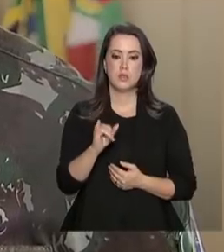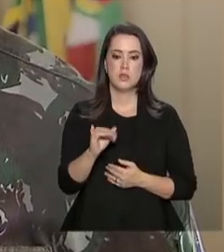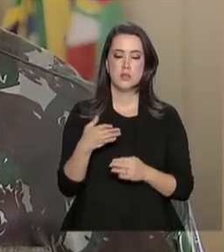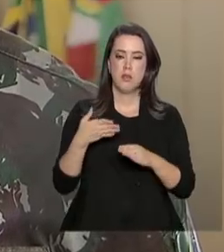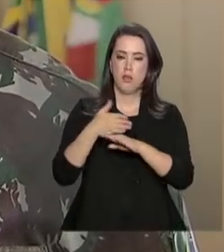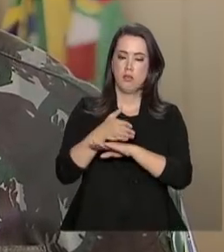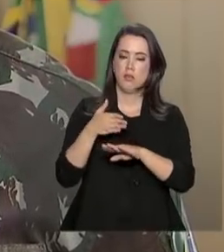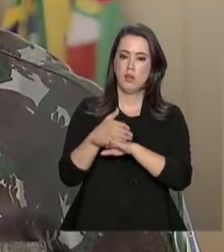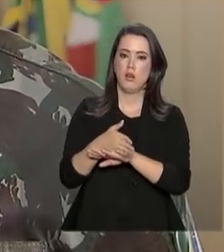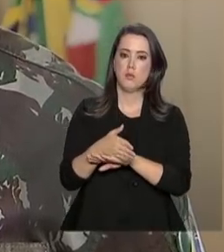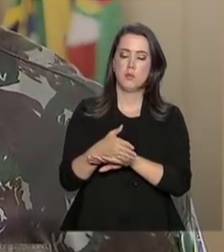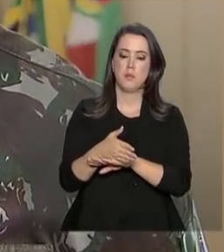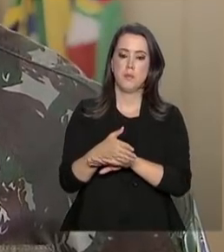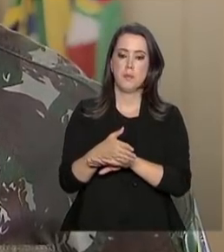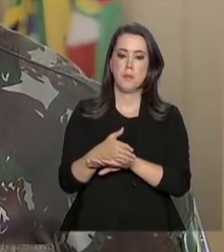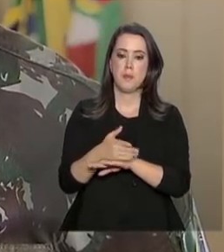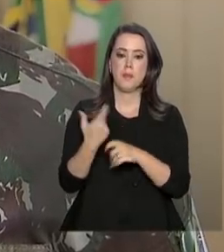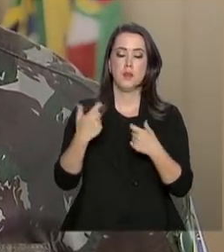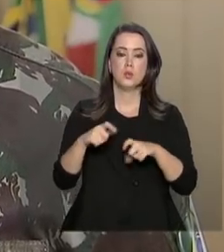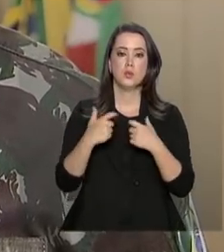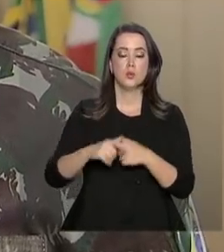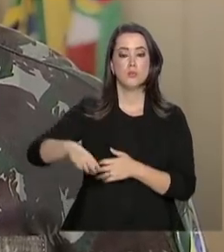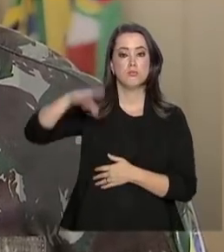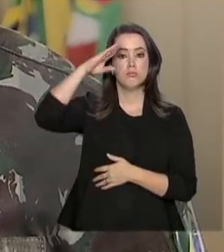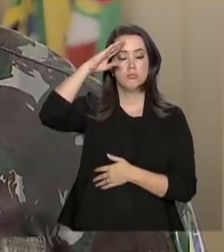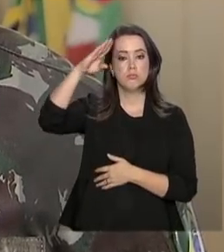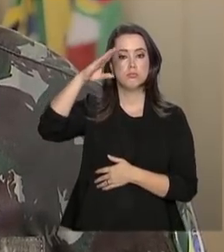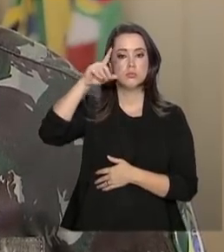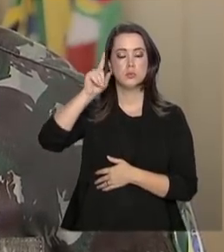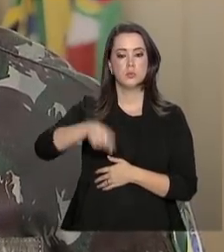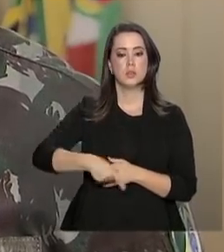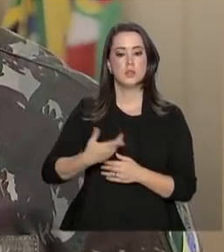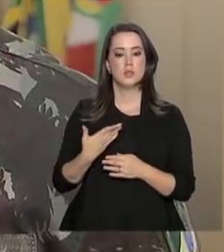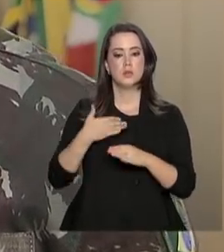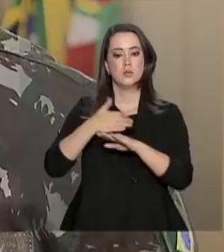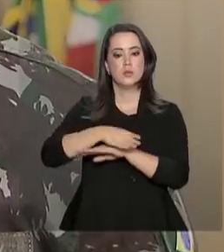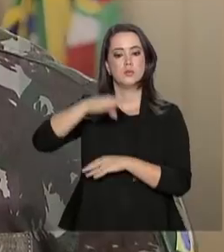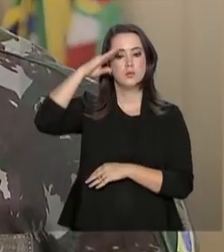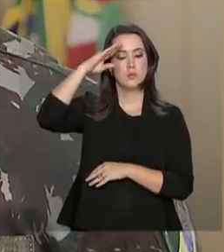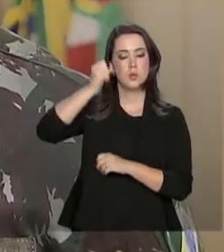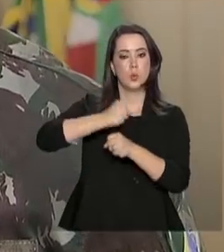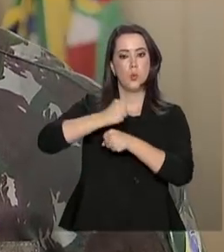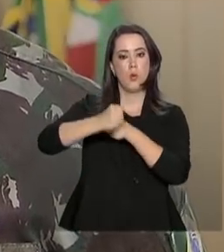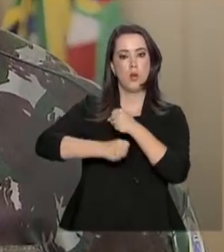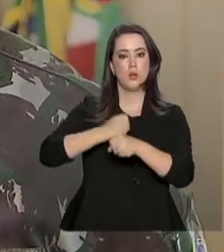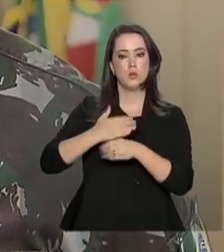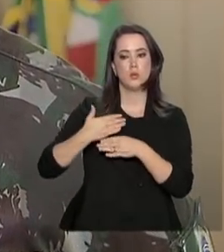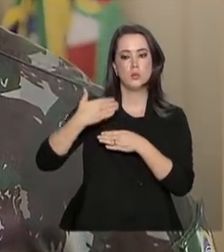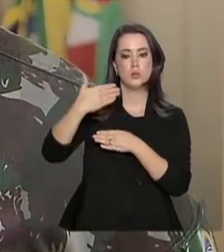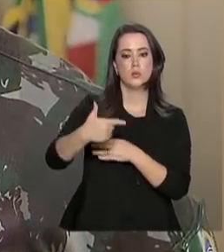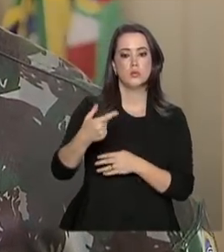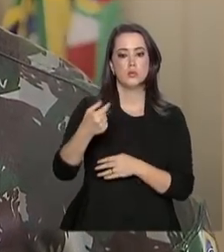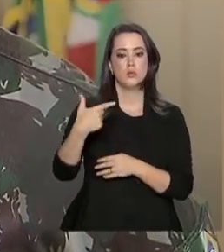incorporar uma unidade militar é essa incorporação será no ano seguinte no ano de 2020 no